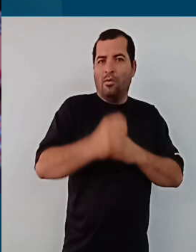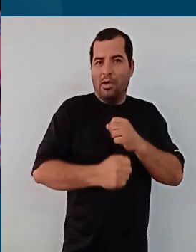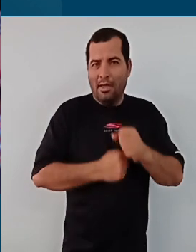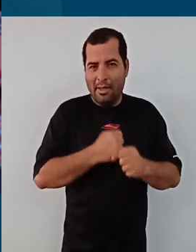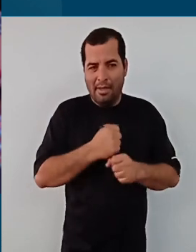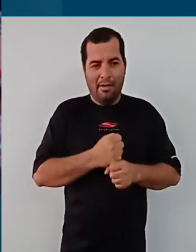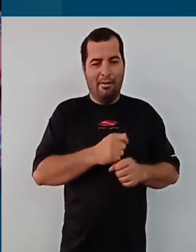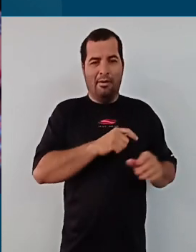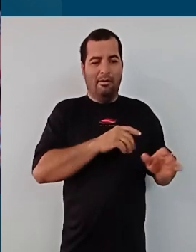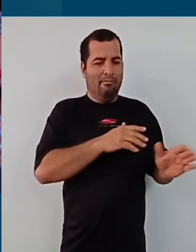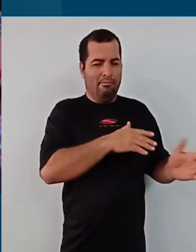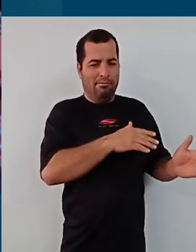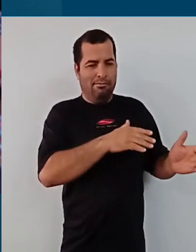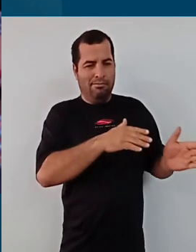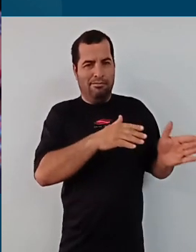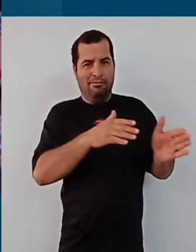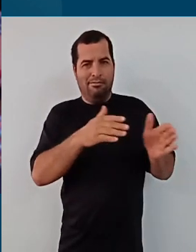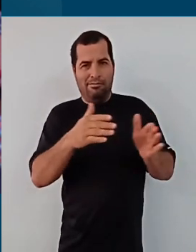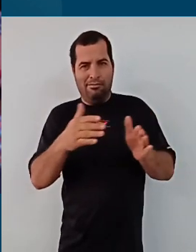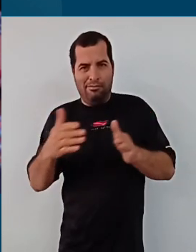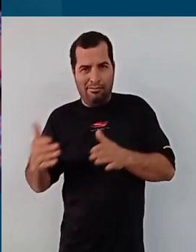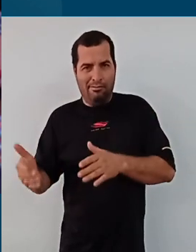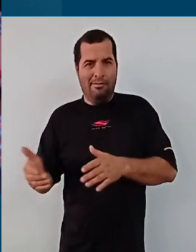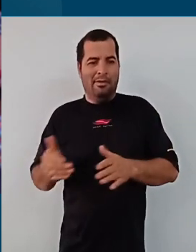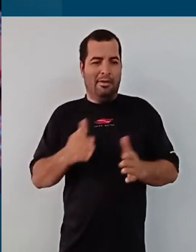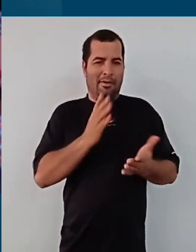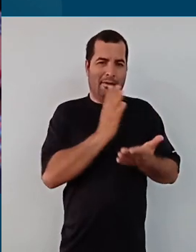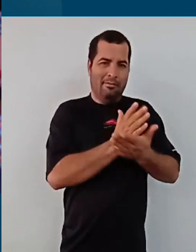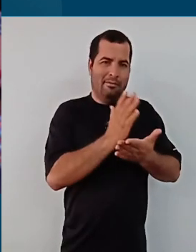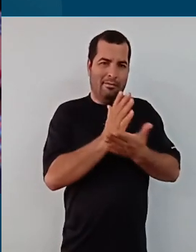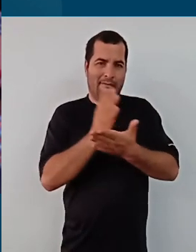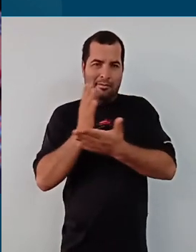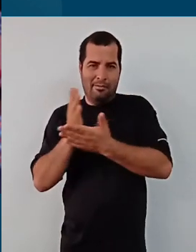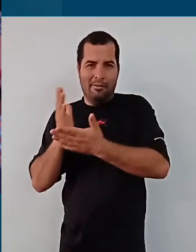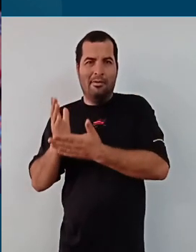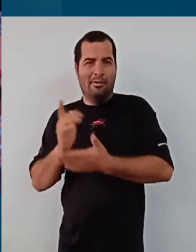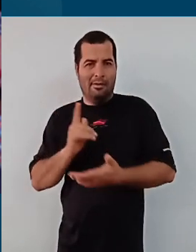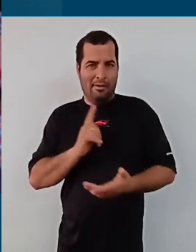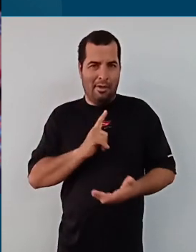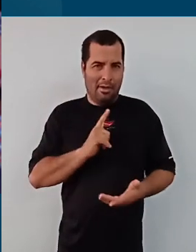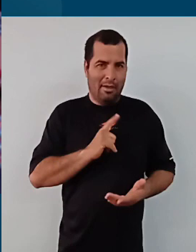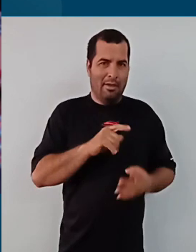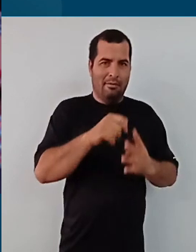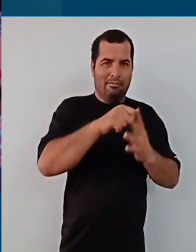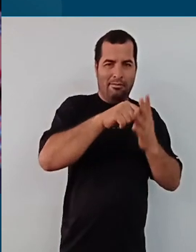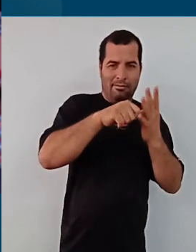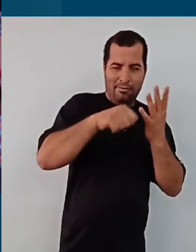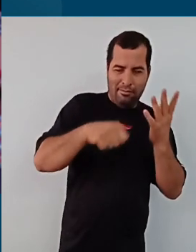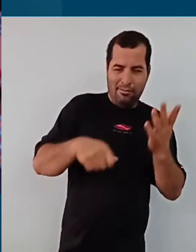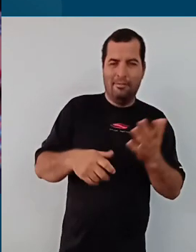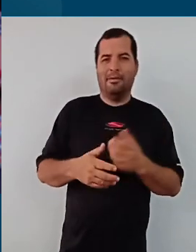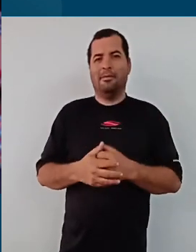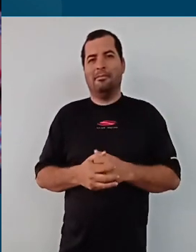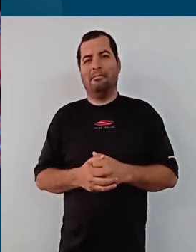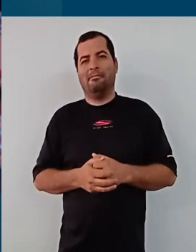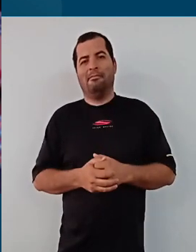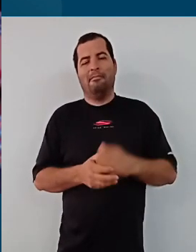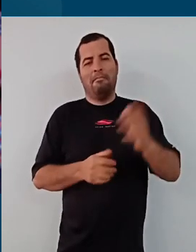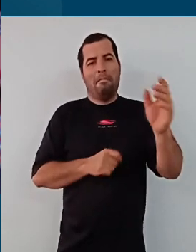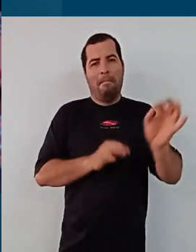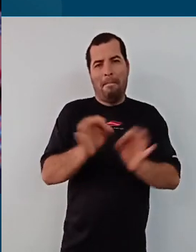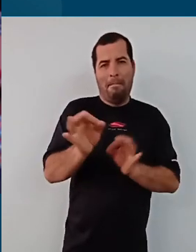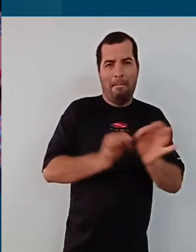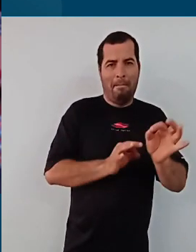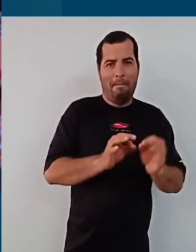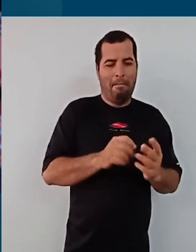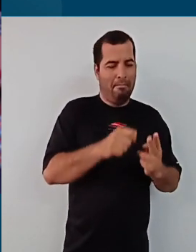se trabalhava em cima daquele planejamento anual, dividindo, né, as partes desse planejamento nos bimestres e trimestres, dependendo da